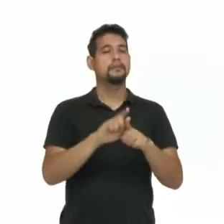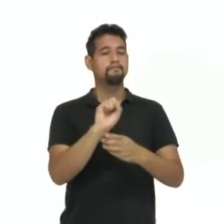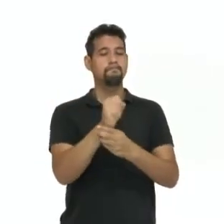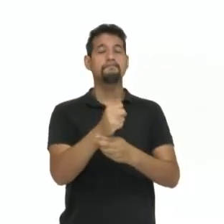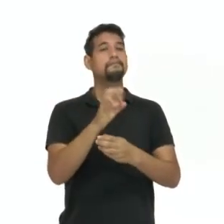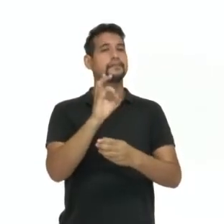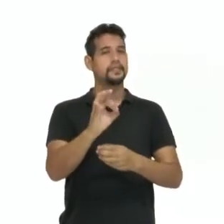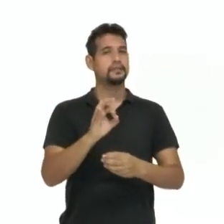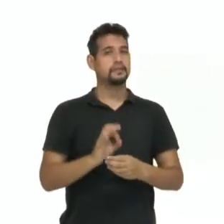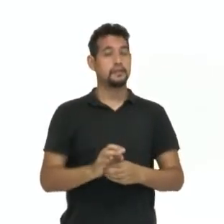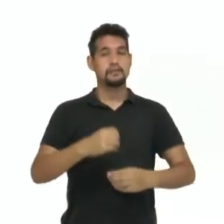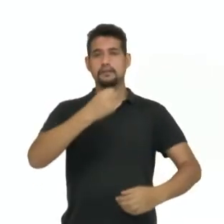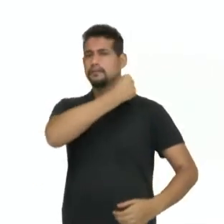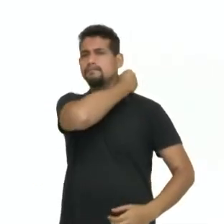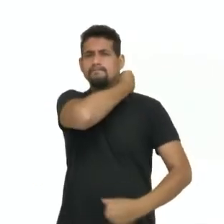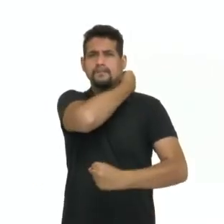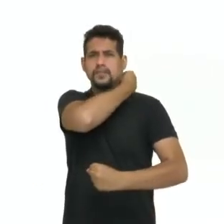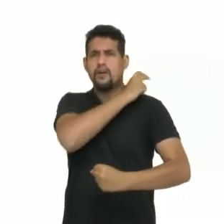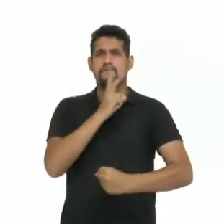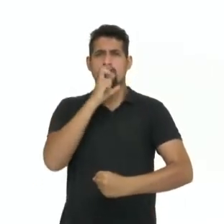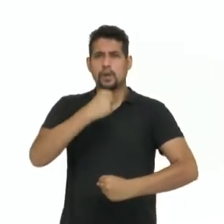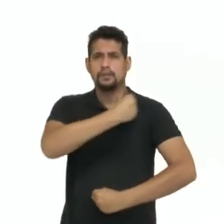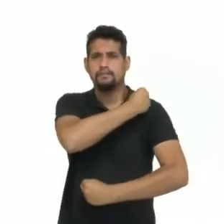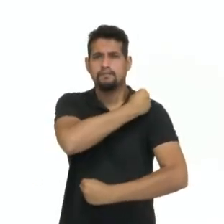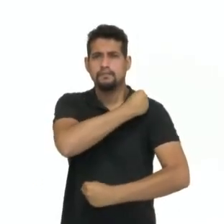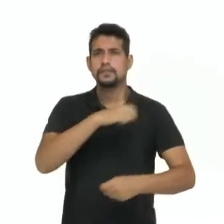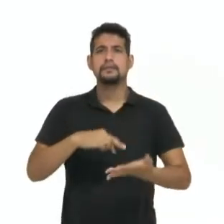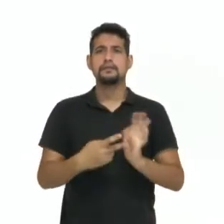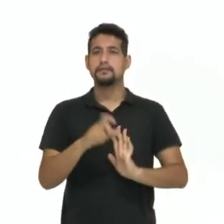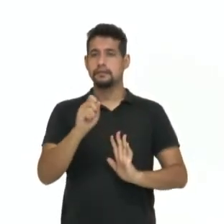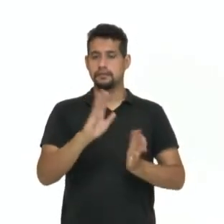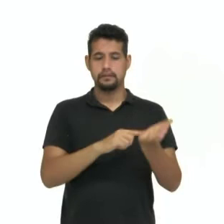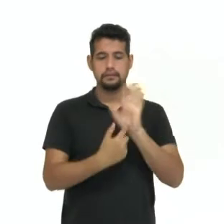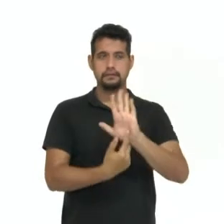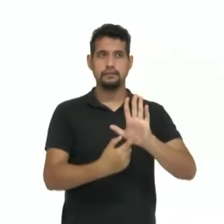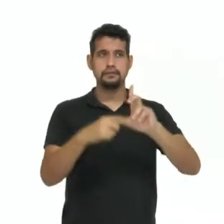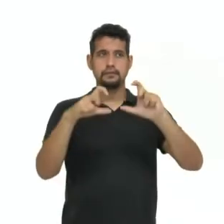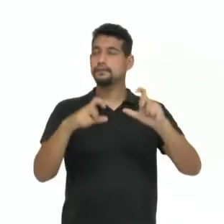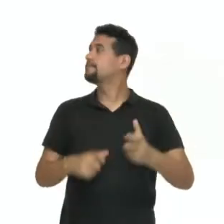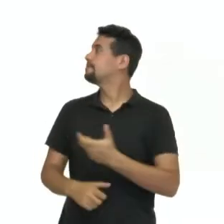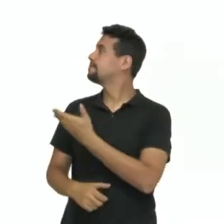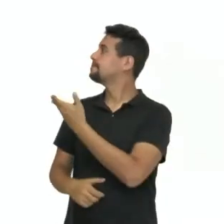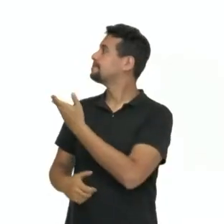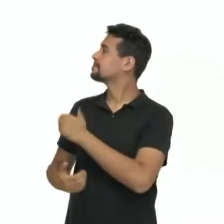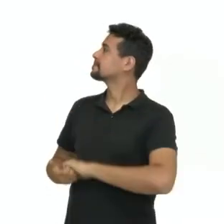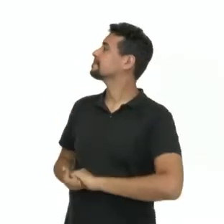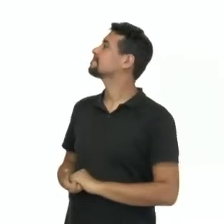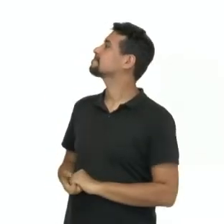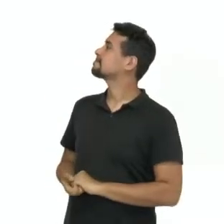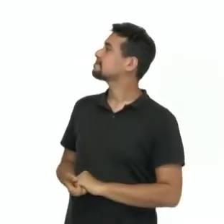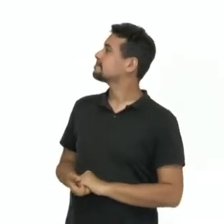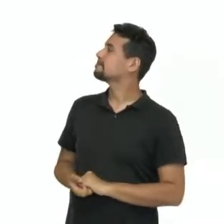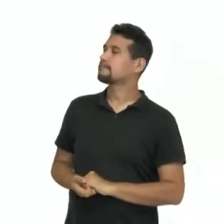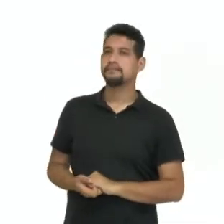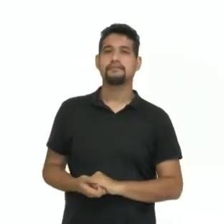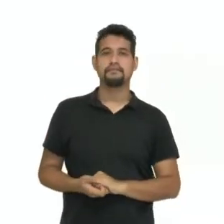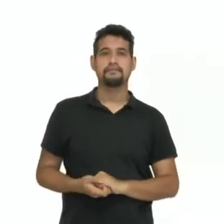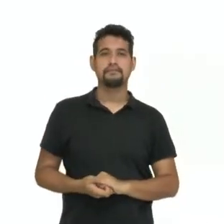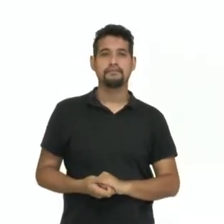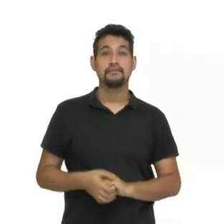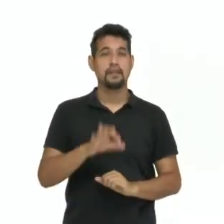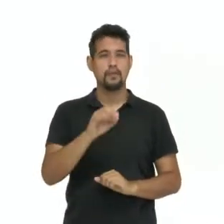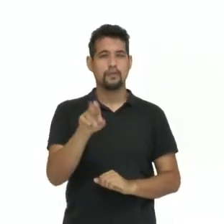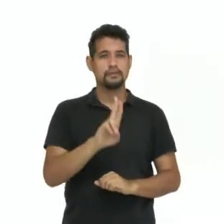garantir a firmeza e força. Então aqui está demonstrado na imagem esse estrangulamento com a mão